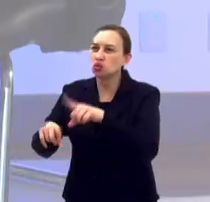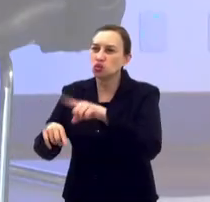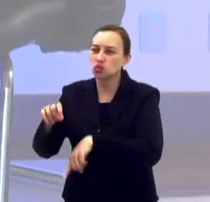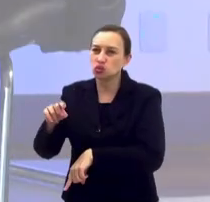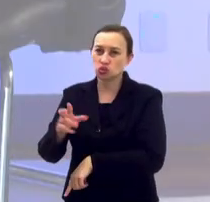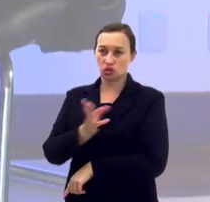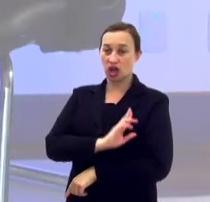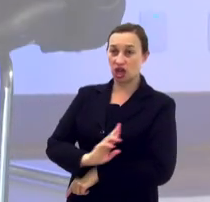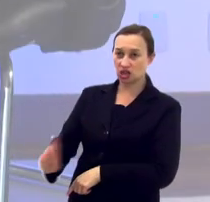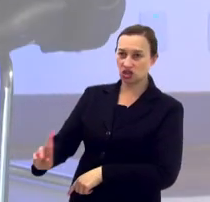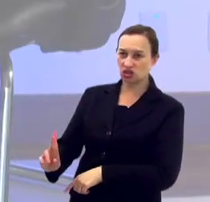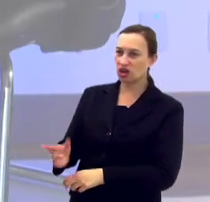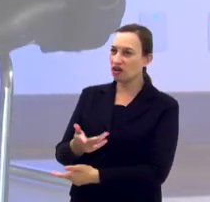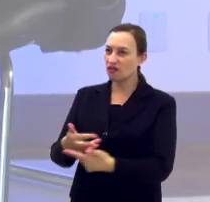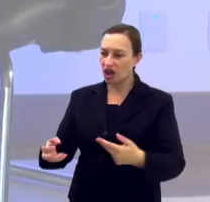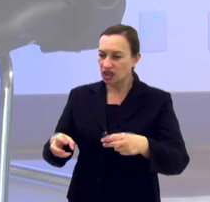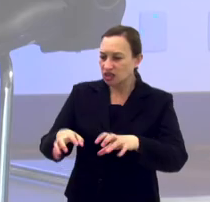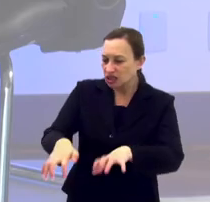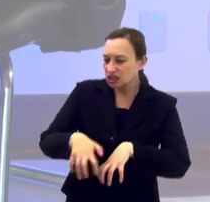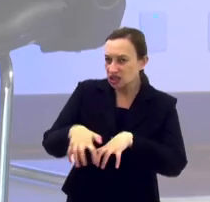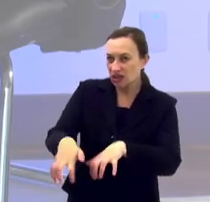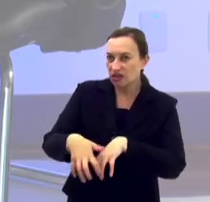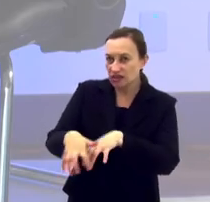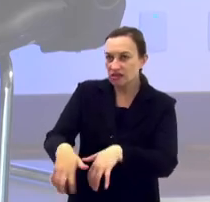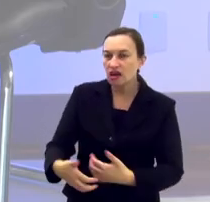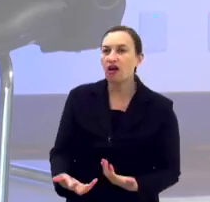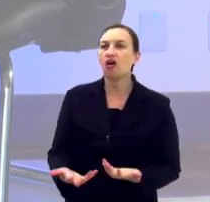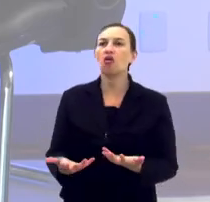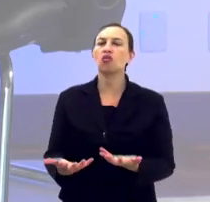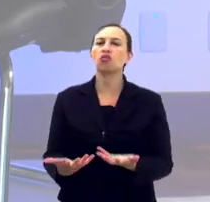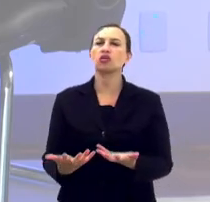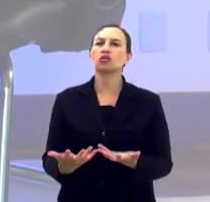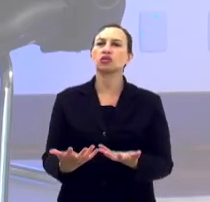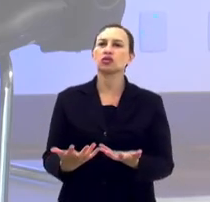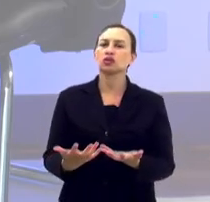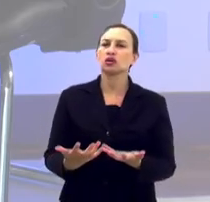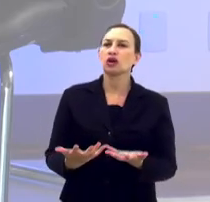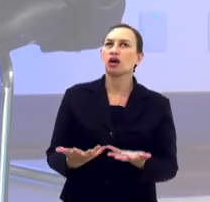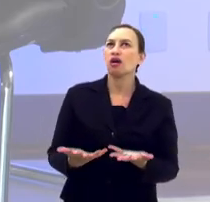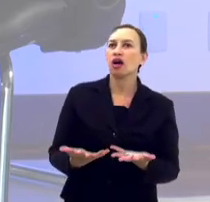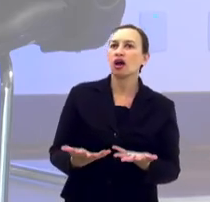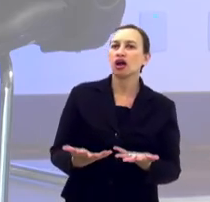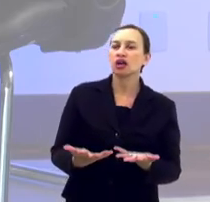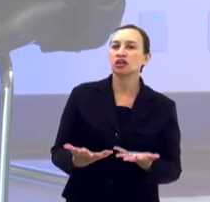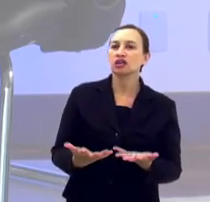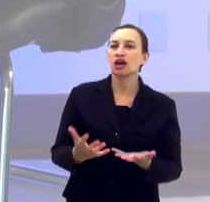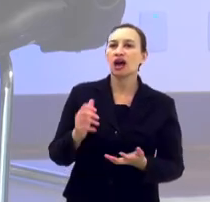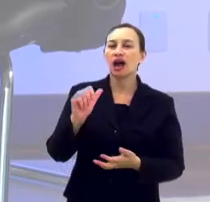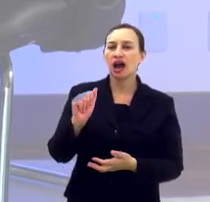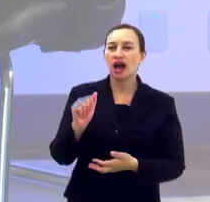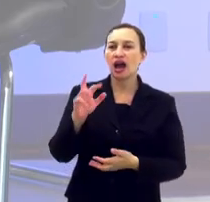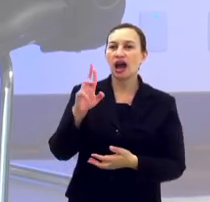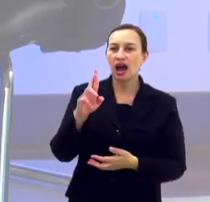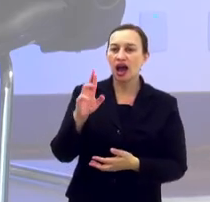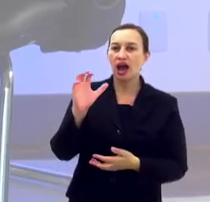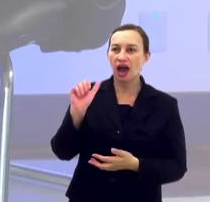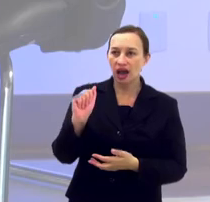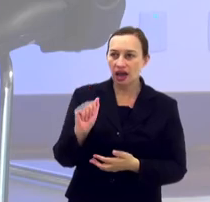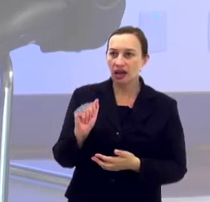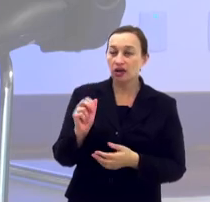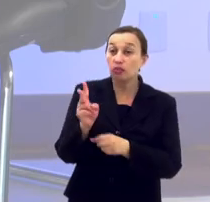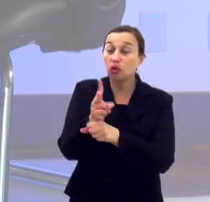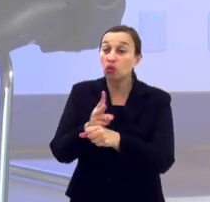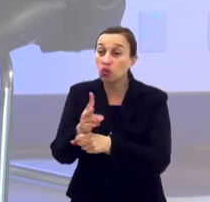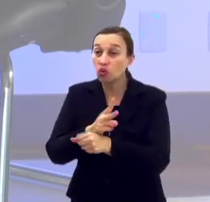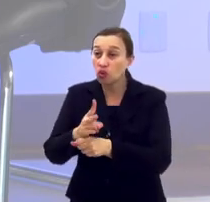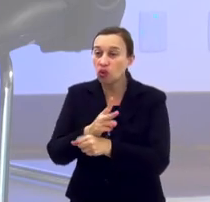religiosas, né? Mandou fazer várias escavações, tentou, buscou loucamente pela arca. Quer dizer, ele